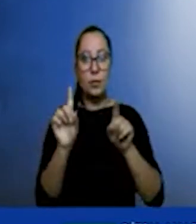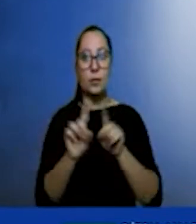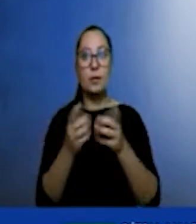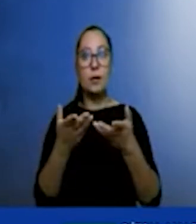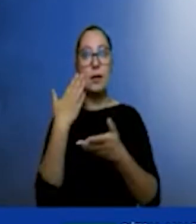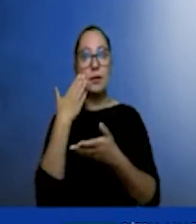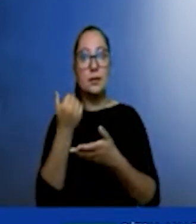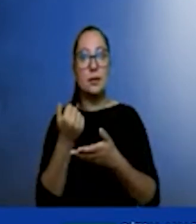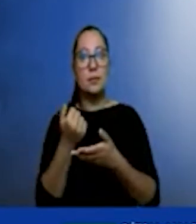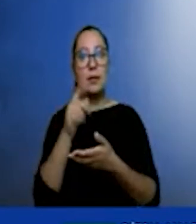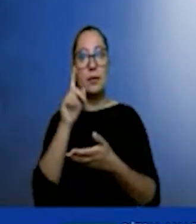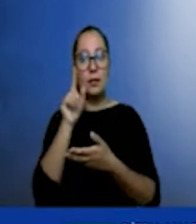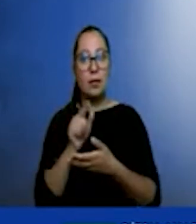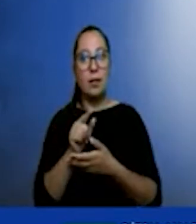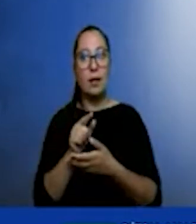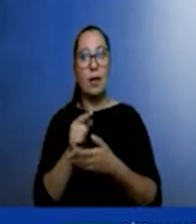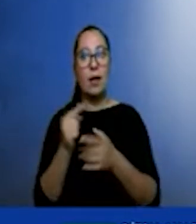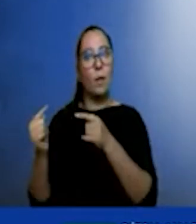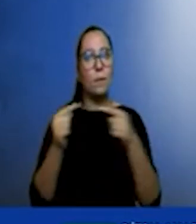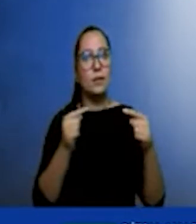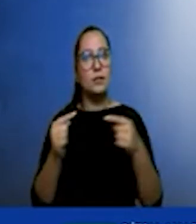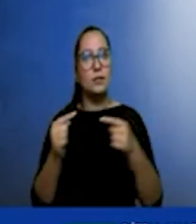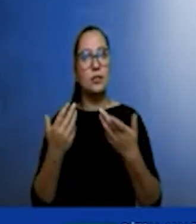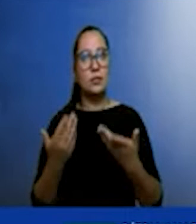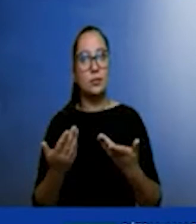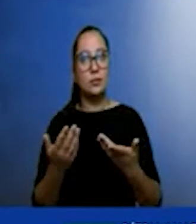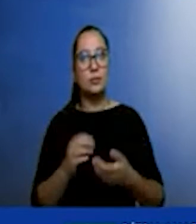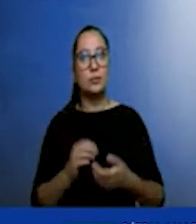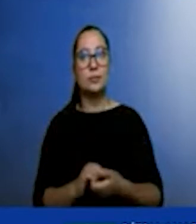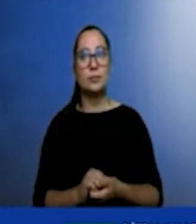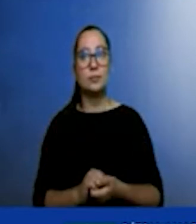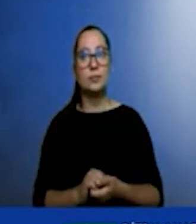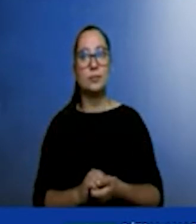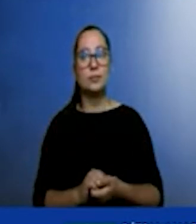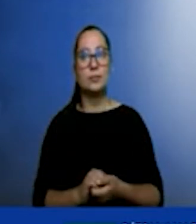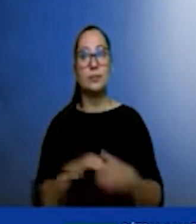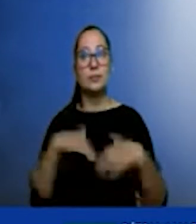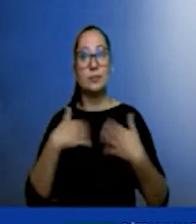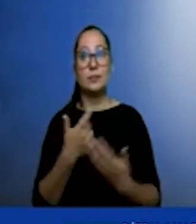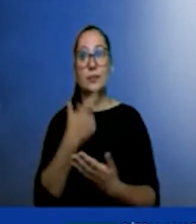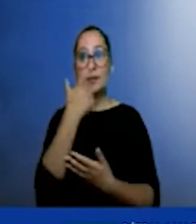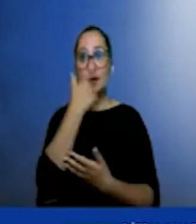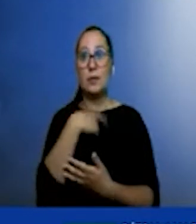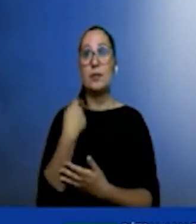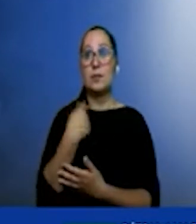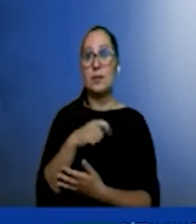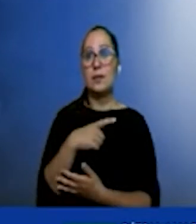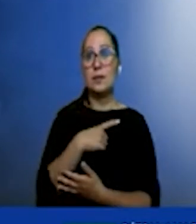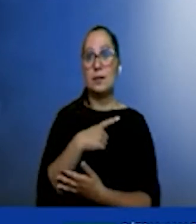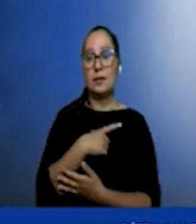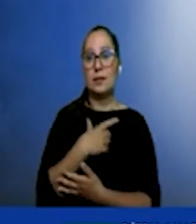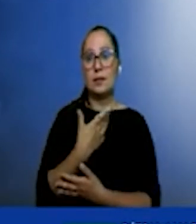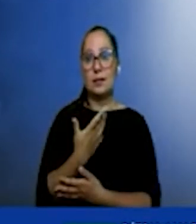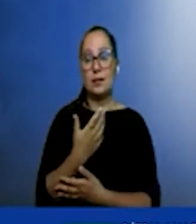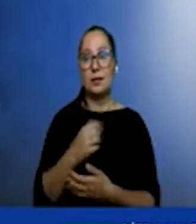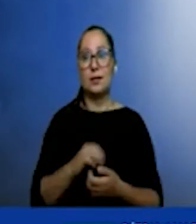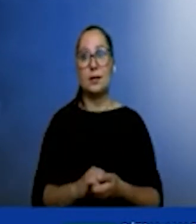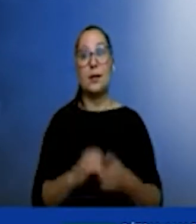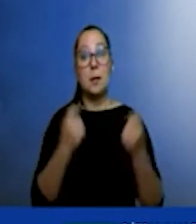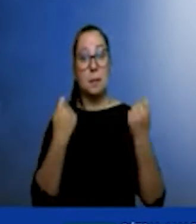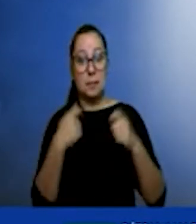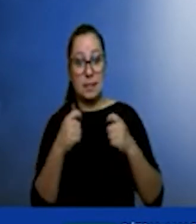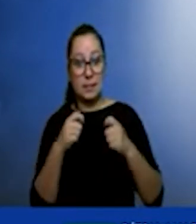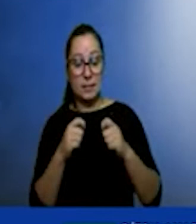é competitivo. Só, eu acho que tem que ser, mas olha só, tem que ser, e para